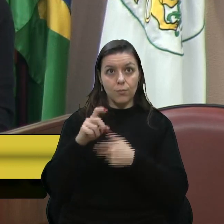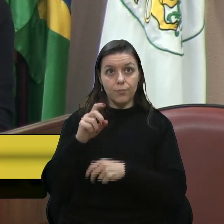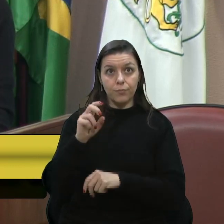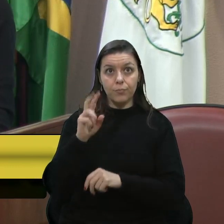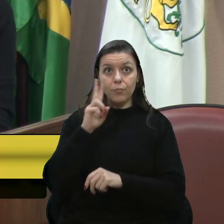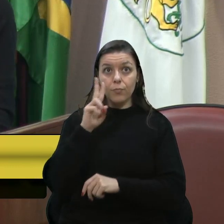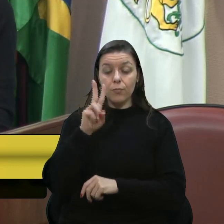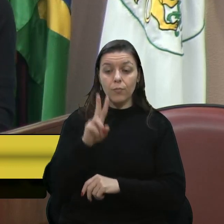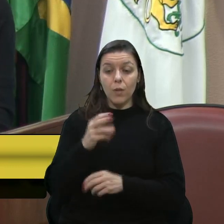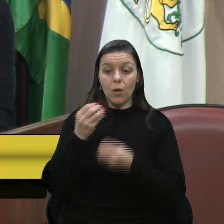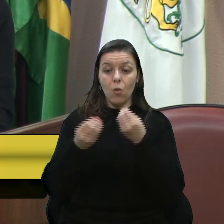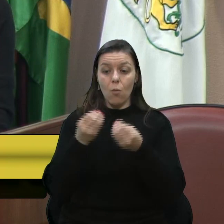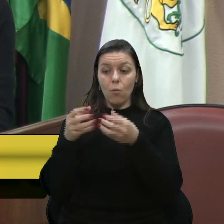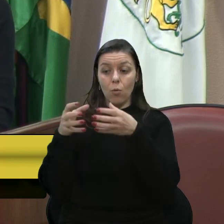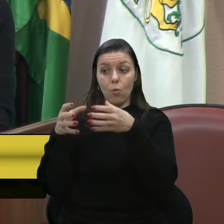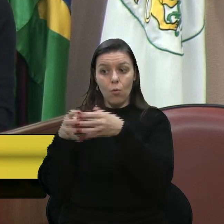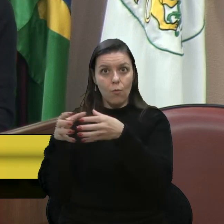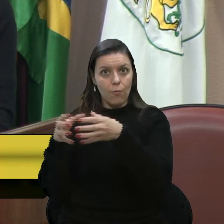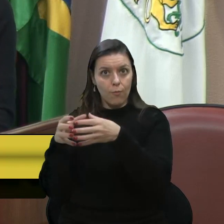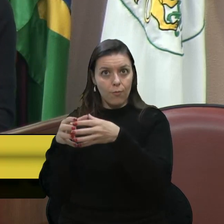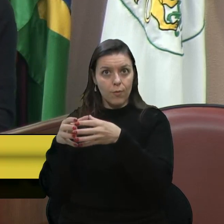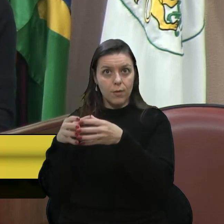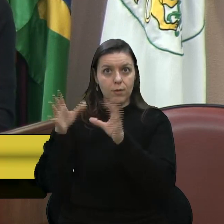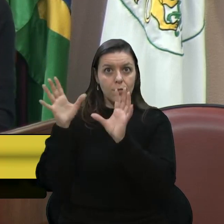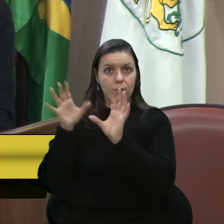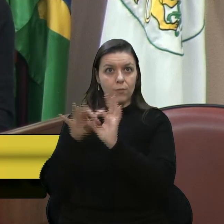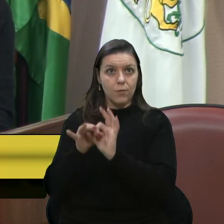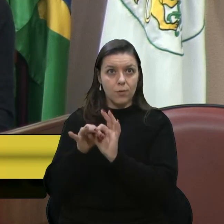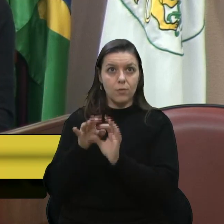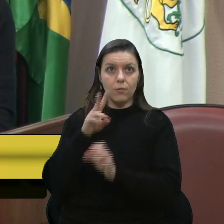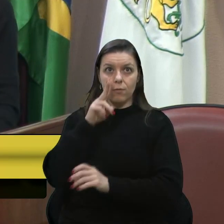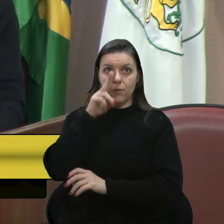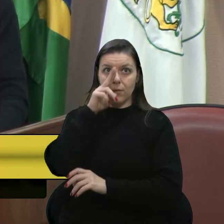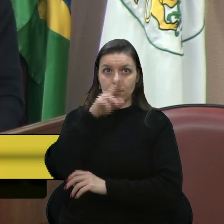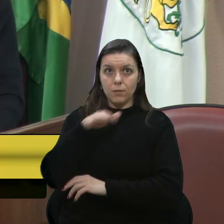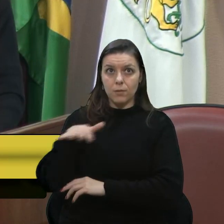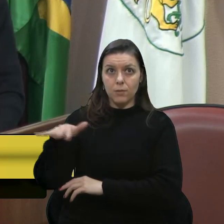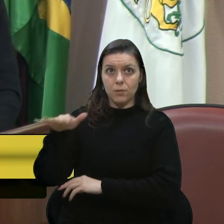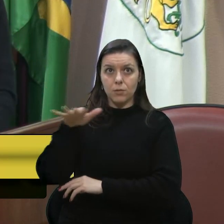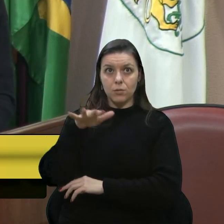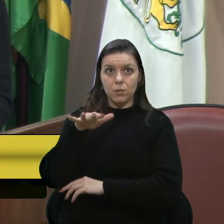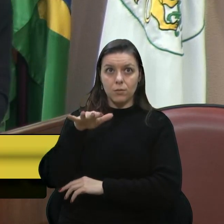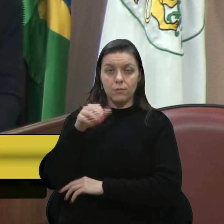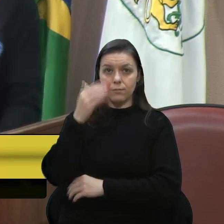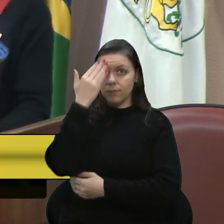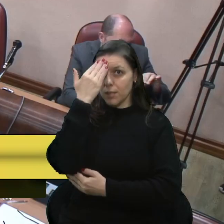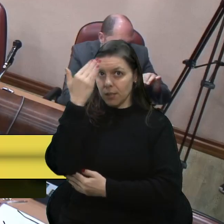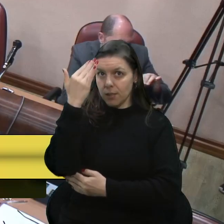serviço de convivência e fortalecimento de vínculos na região do Serrano. Muito obrigada.